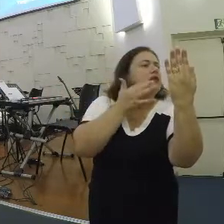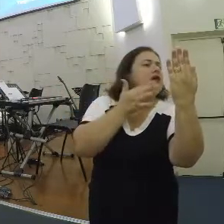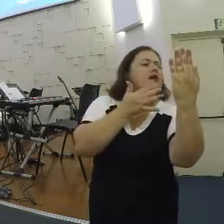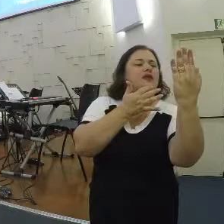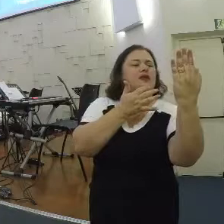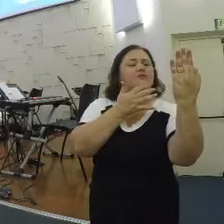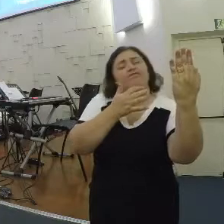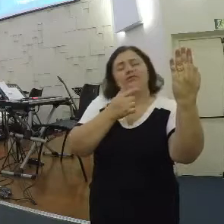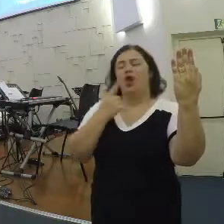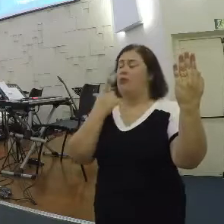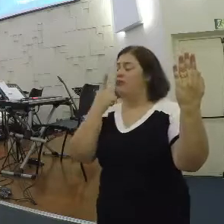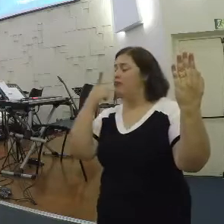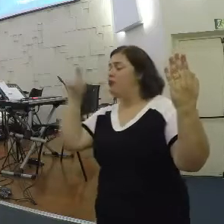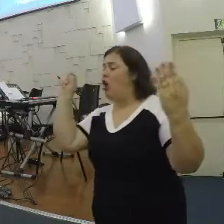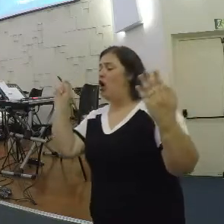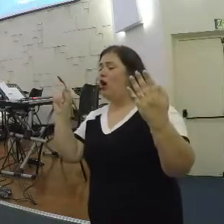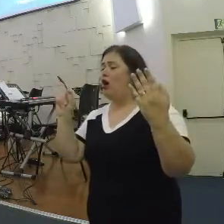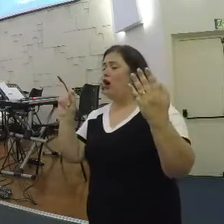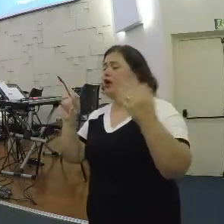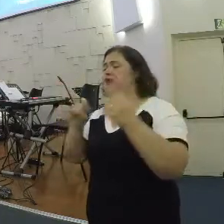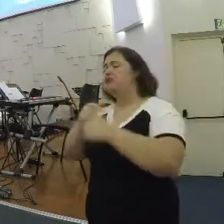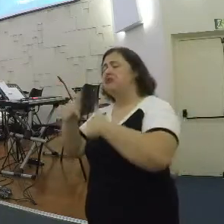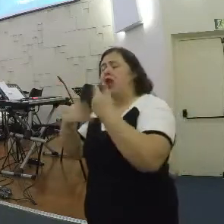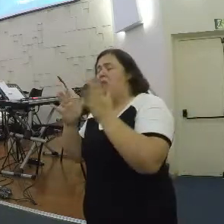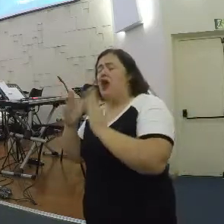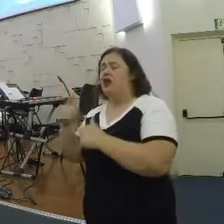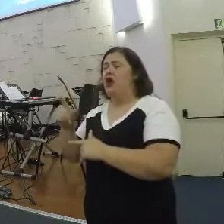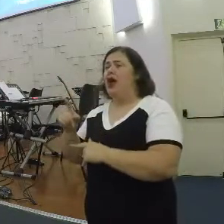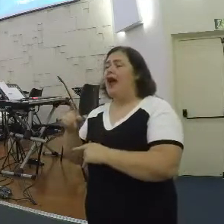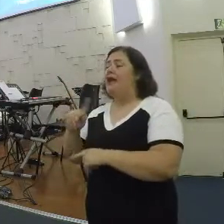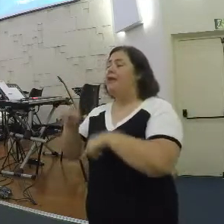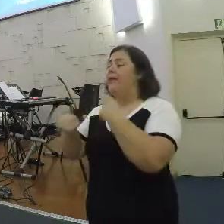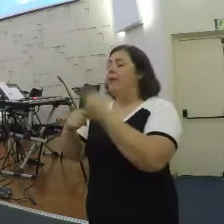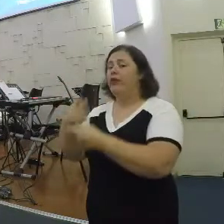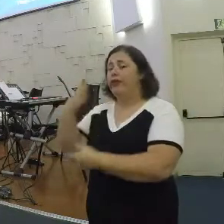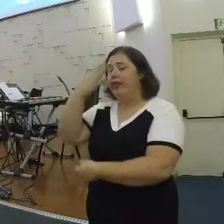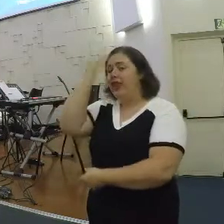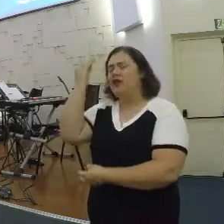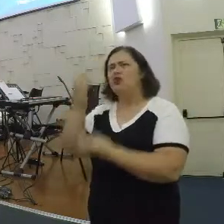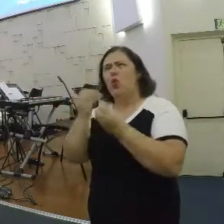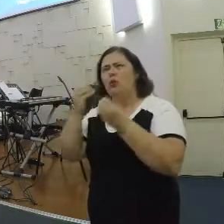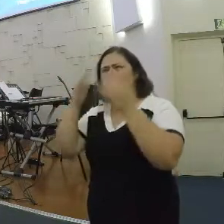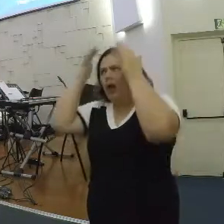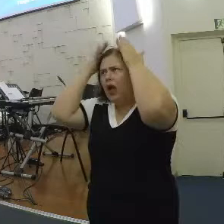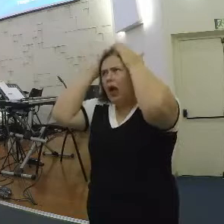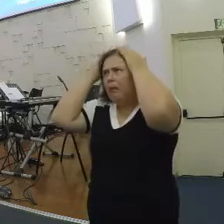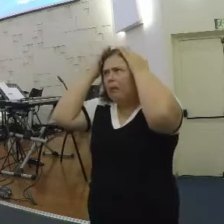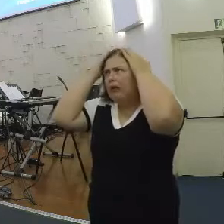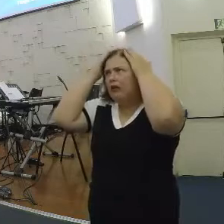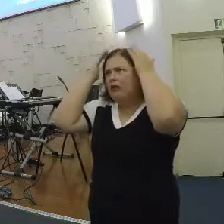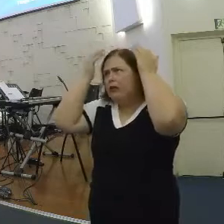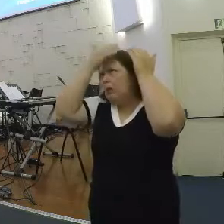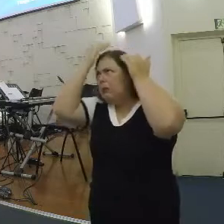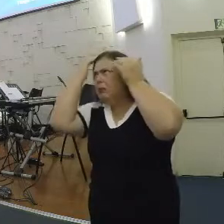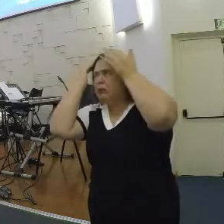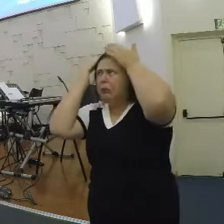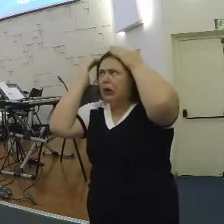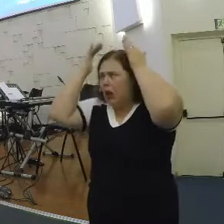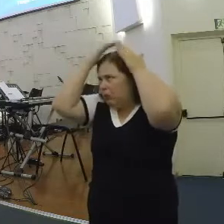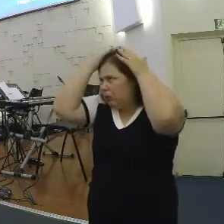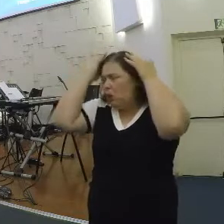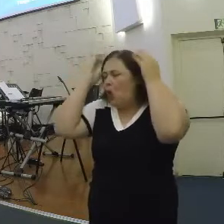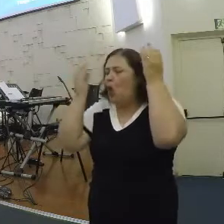de alguns minutos ele já não lembra como é que o cabelo dele está, e ele não sabe se precisa arrumar. É aquela pessoa que